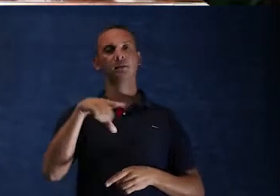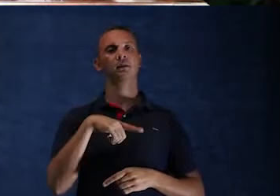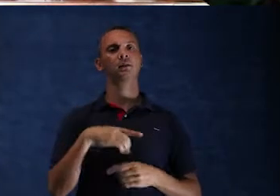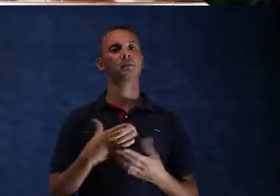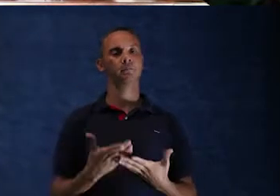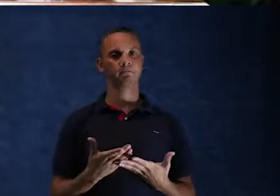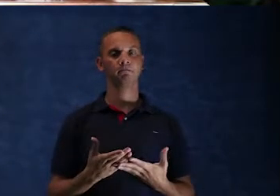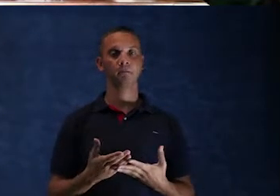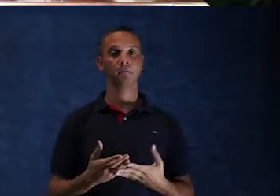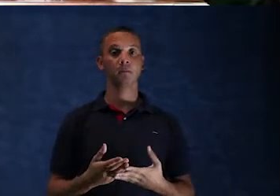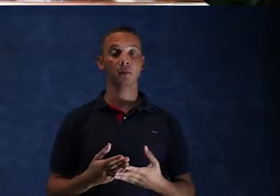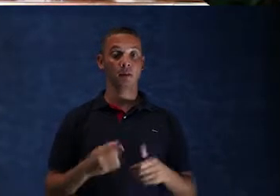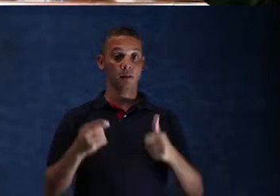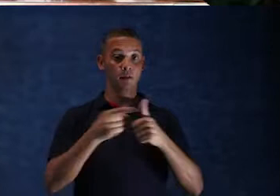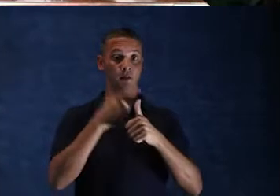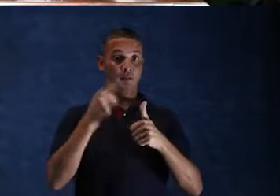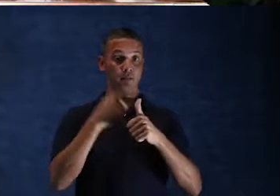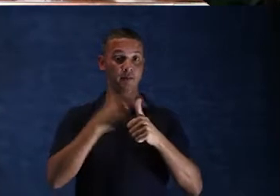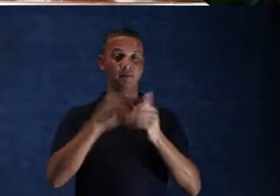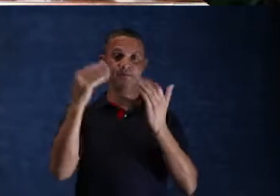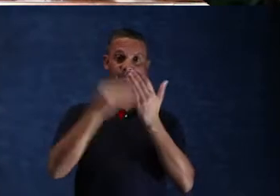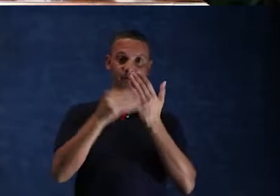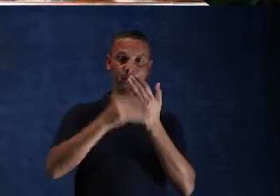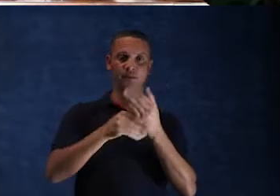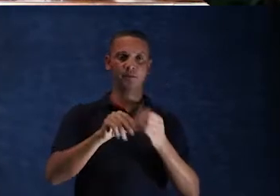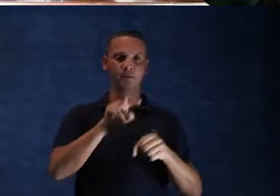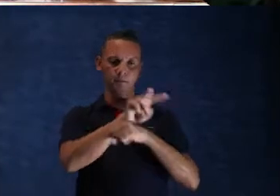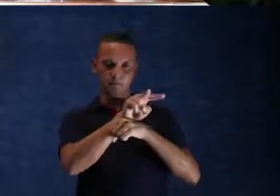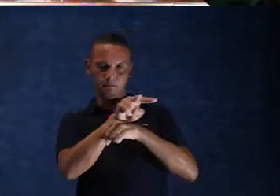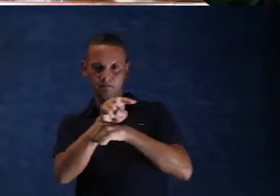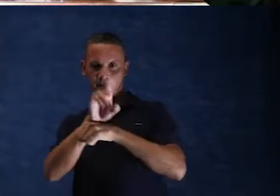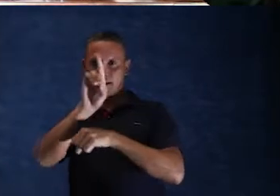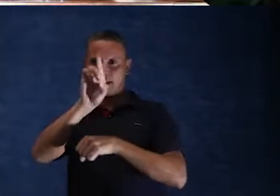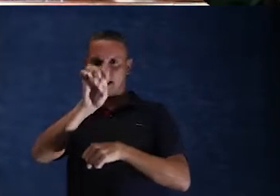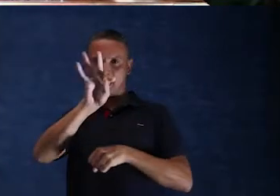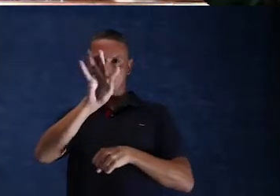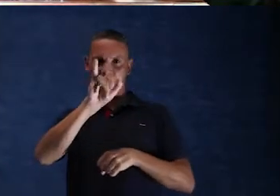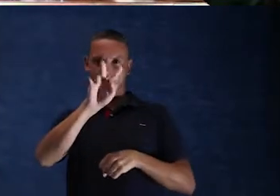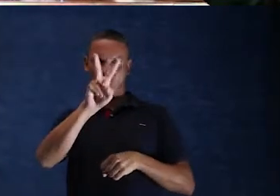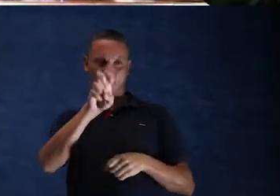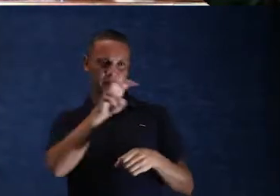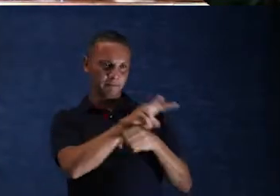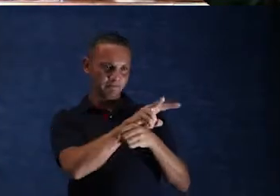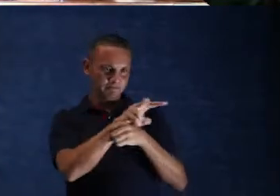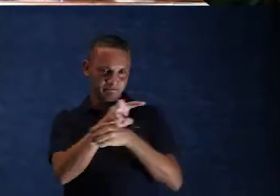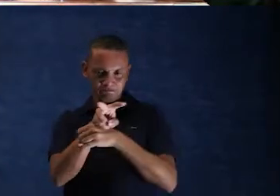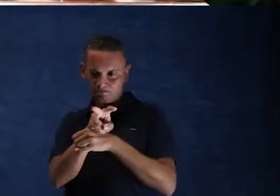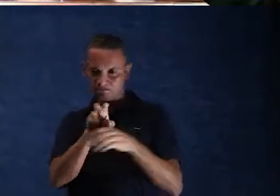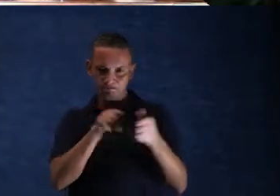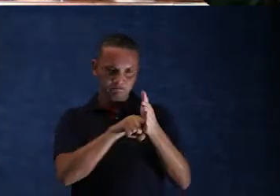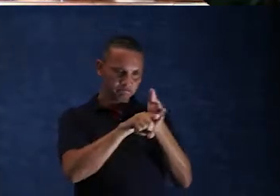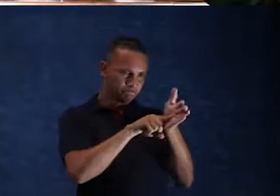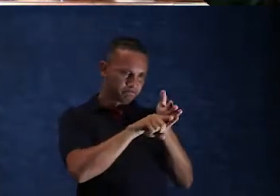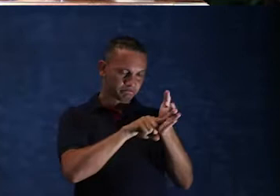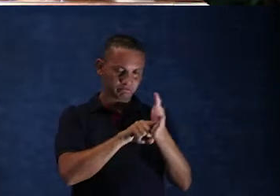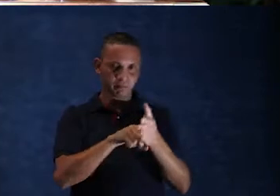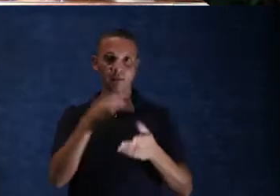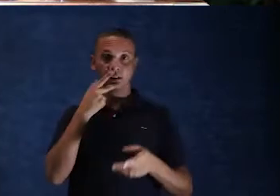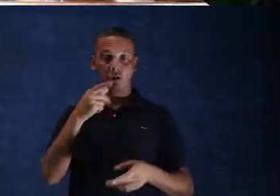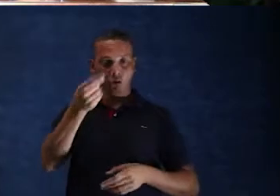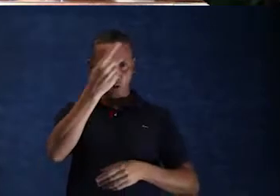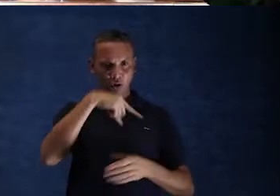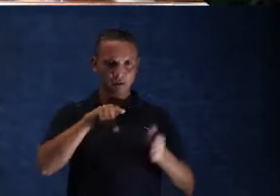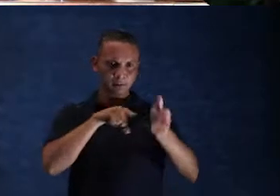favorável. Nessa primeira aventura do detetive, ele afiança: nós, detetives particulares, somos